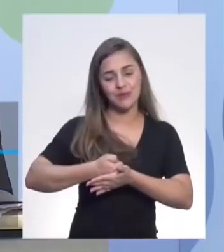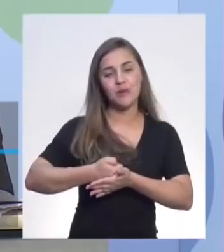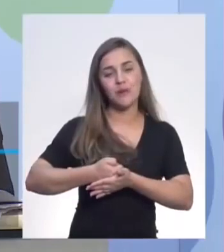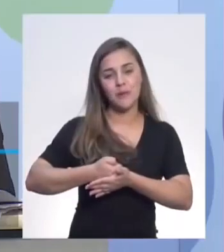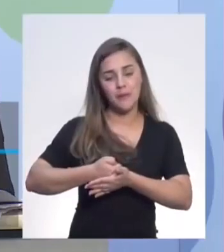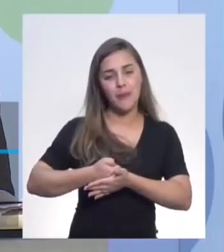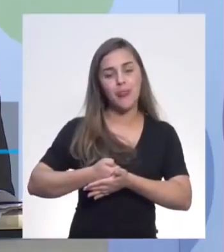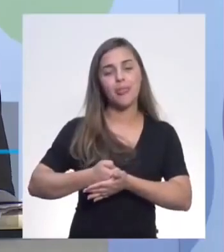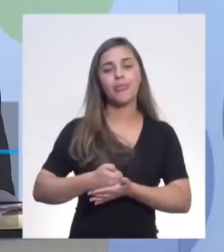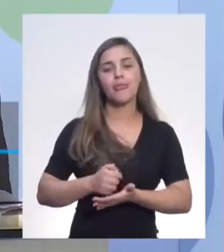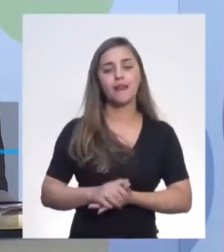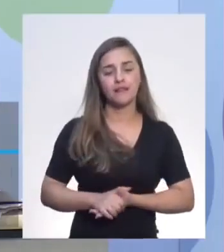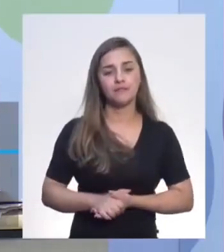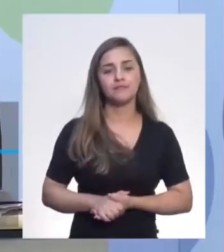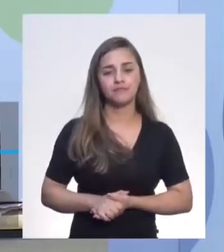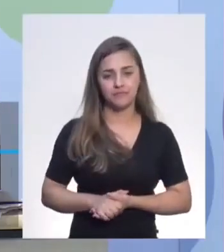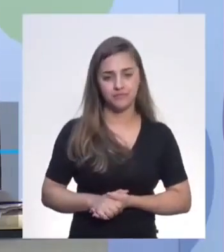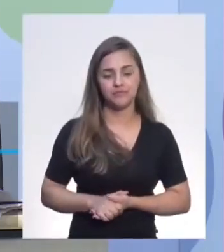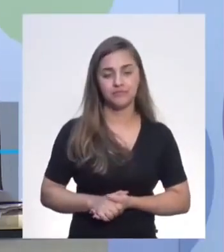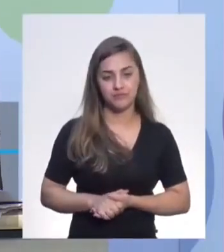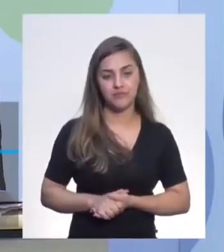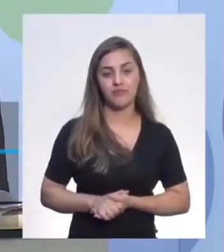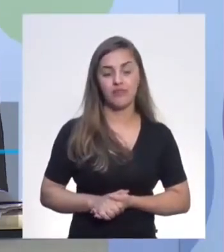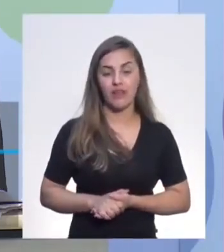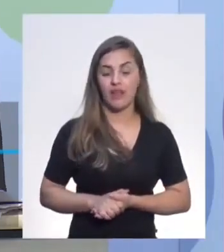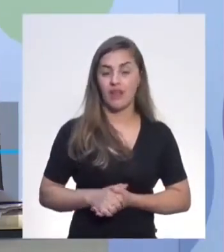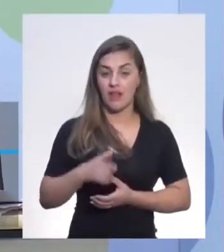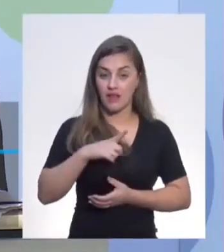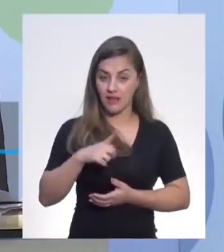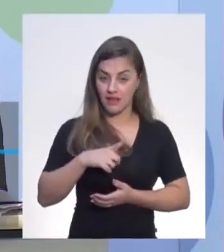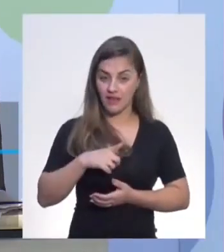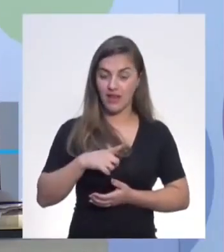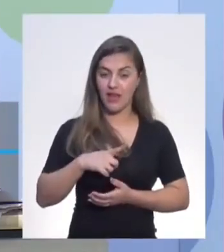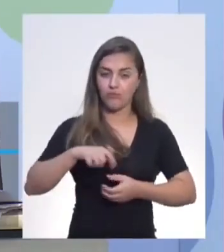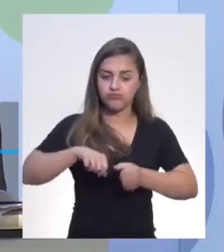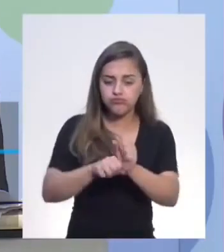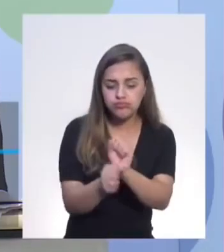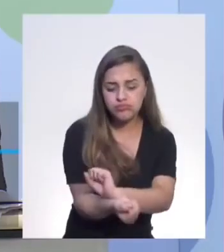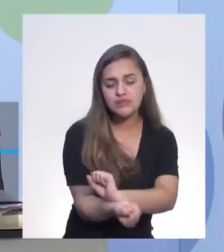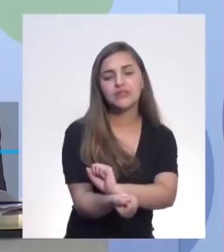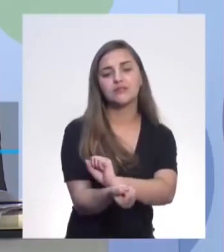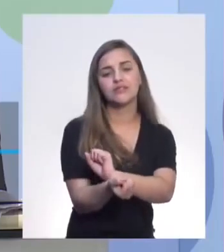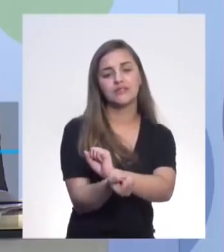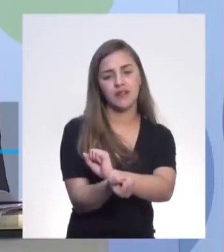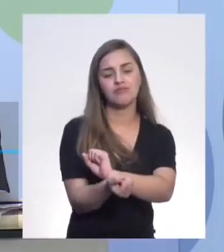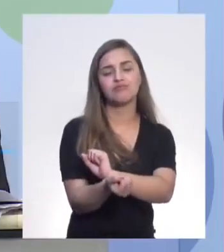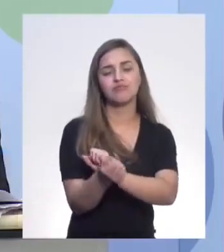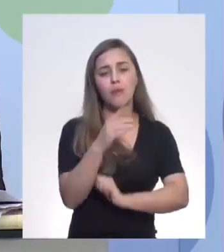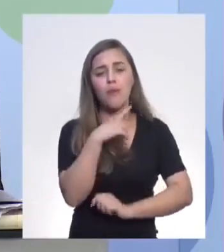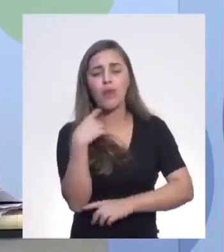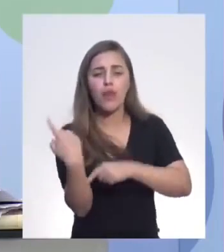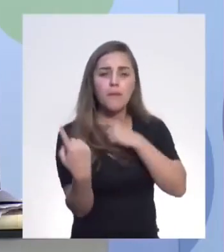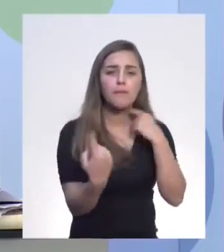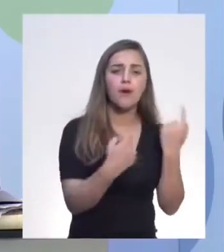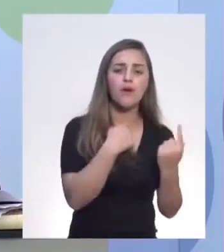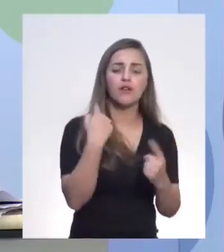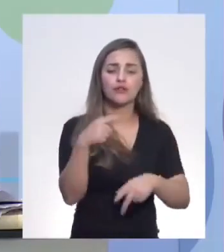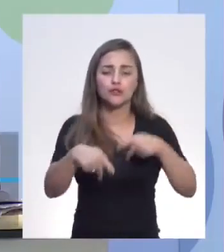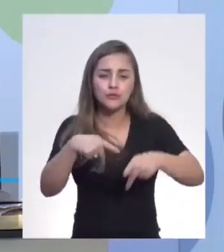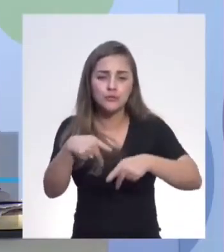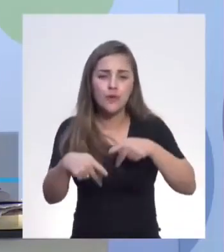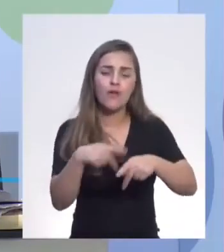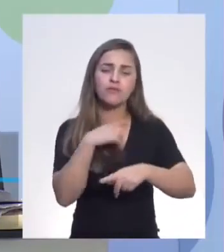brancos, nas custas da escravização, da morte, de uma série de povos, de